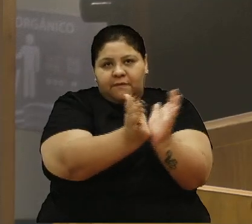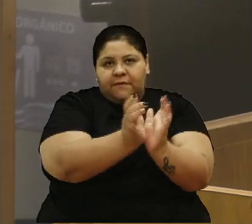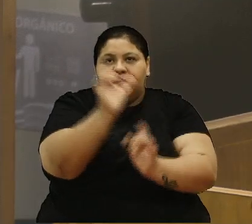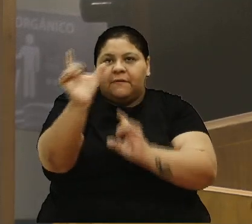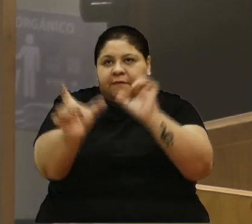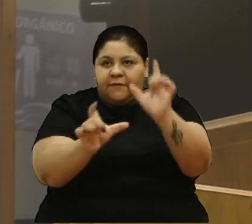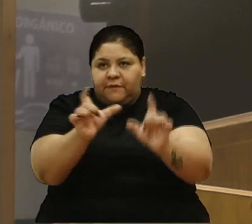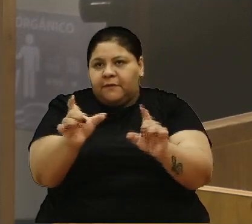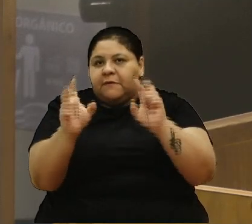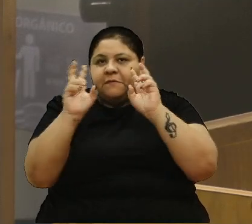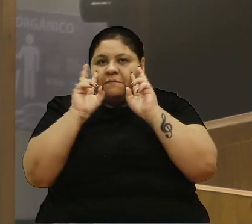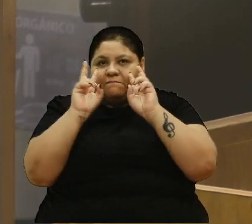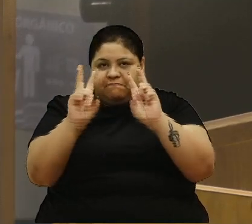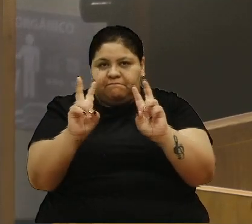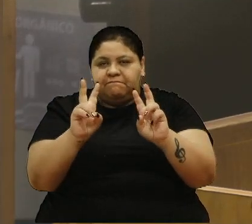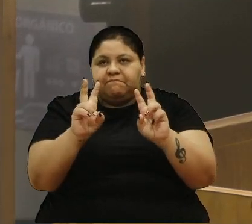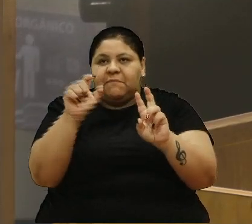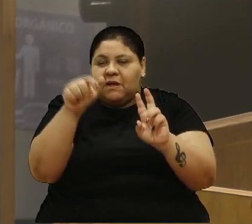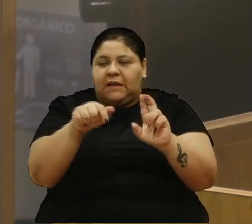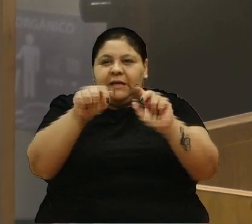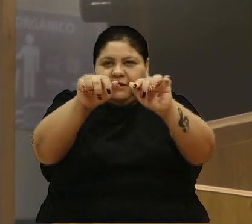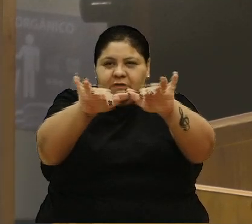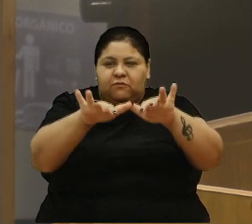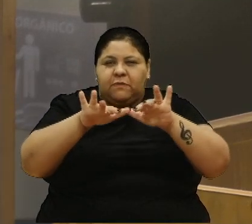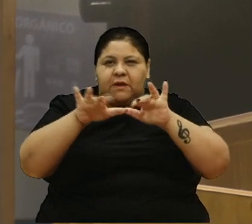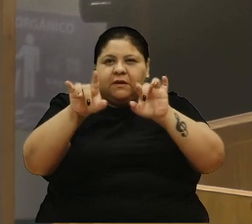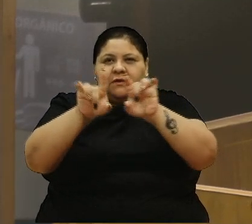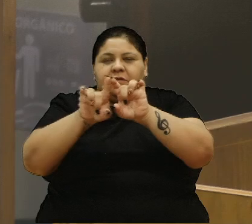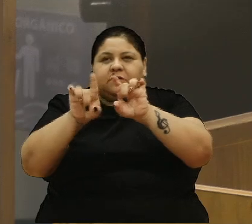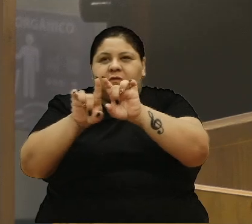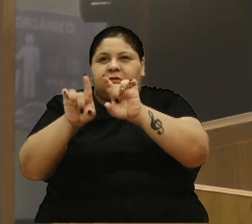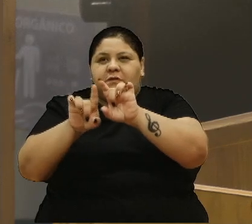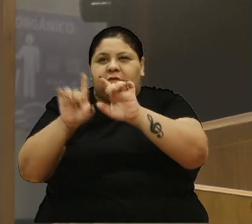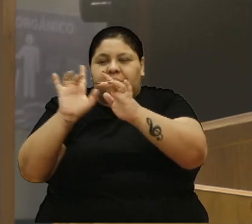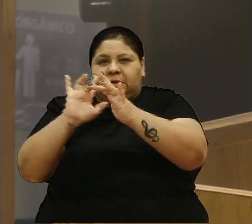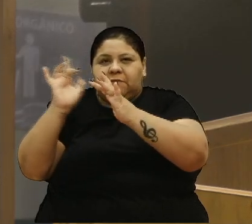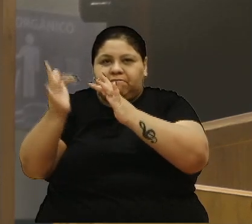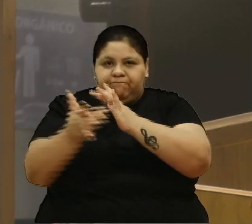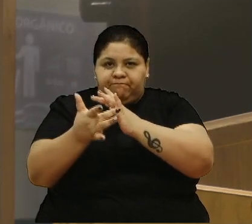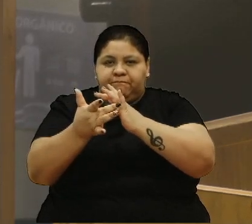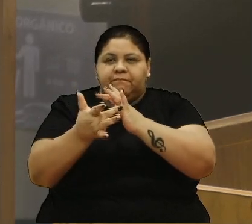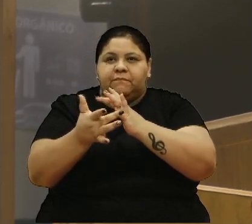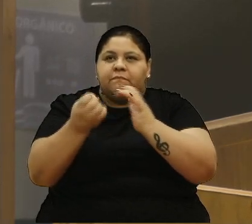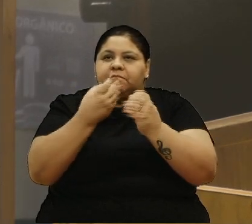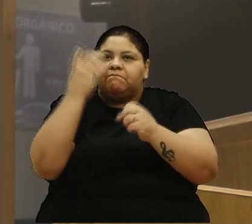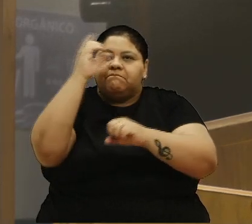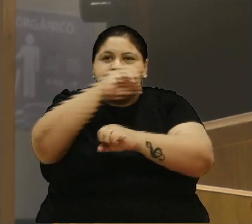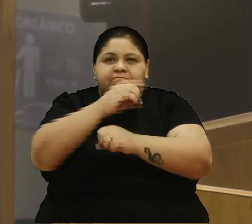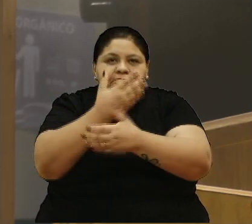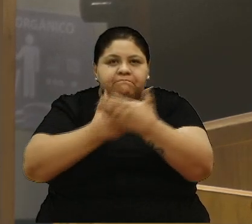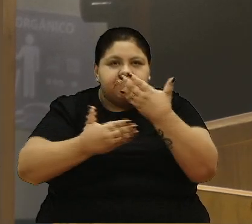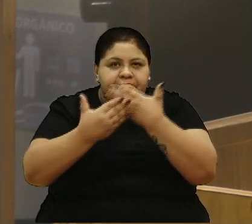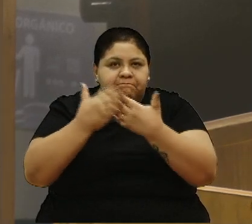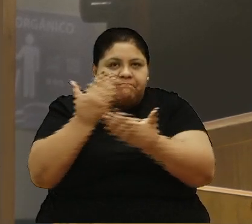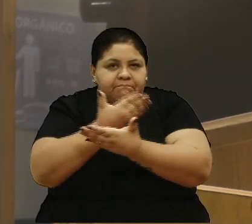pessoas que nos assistem aqui do plenário e também nos canais de comunicação, bom dia a todos.